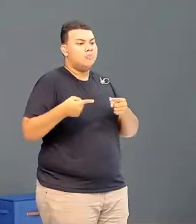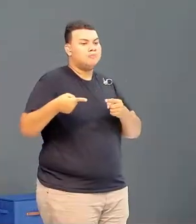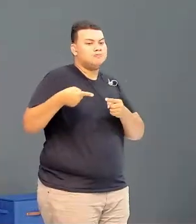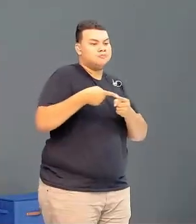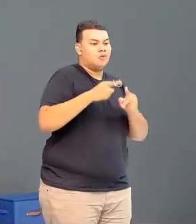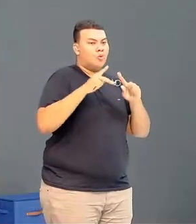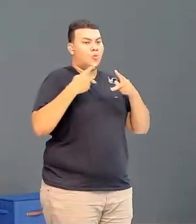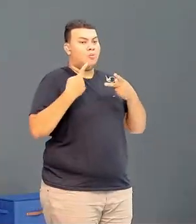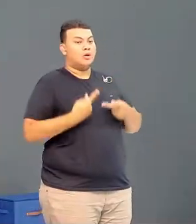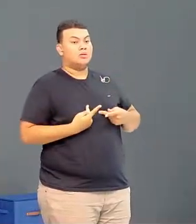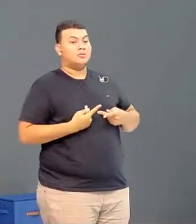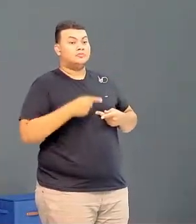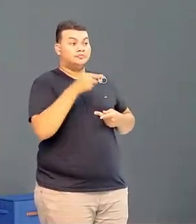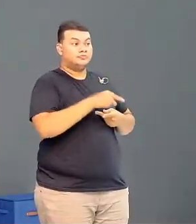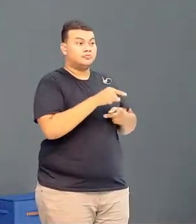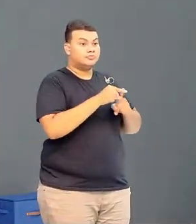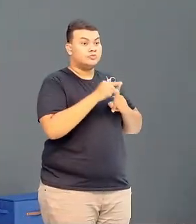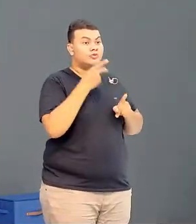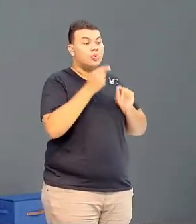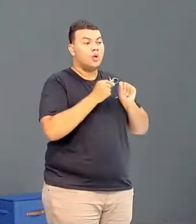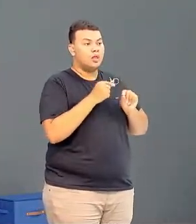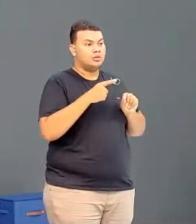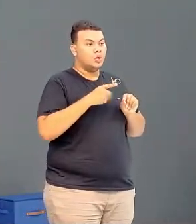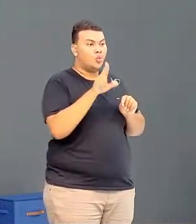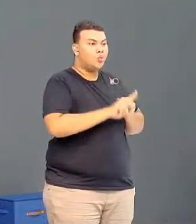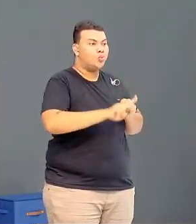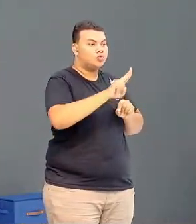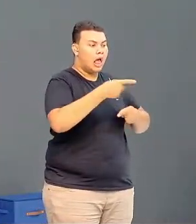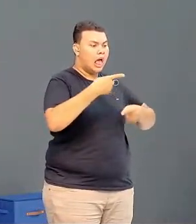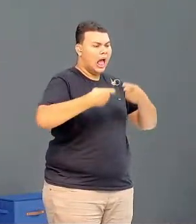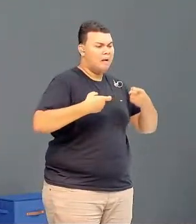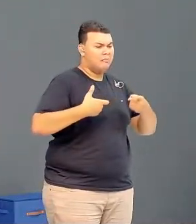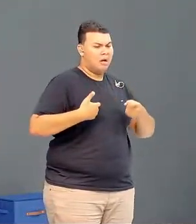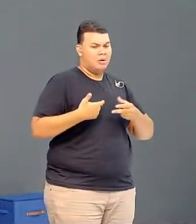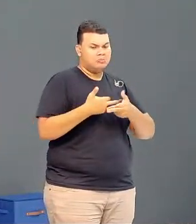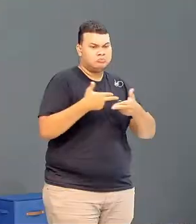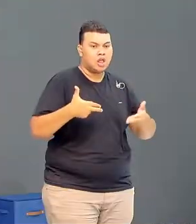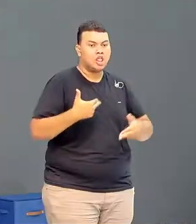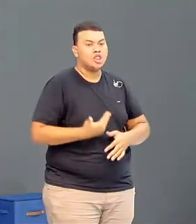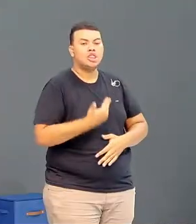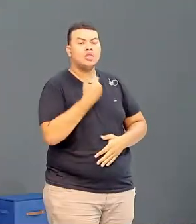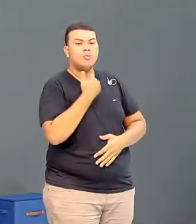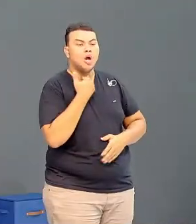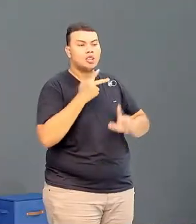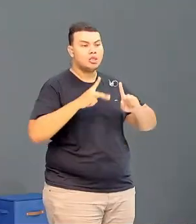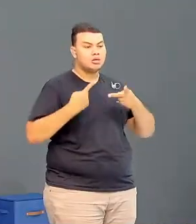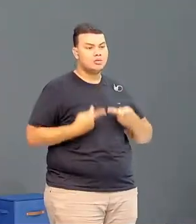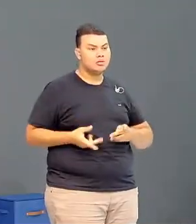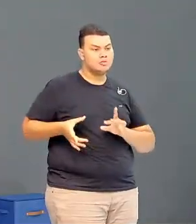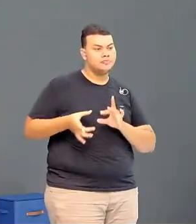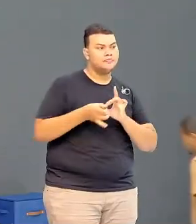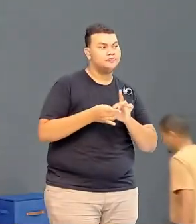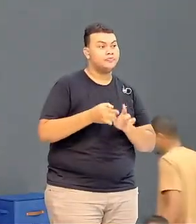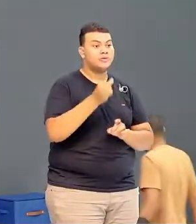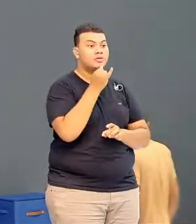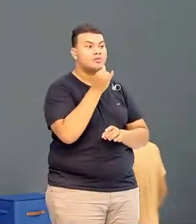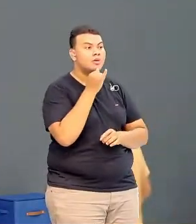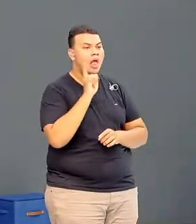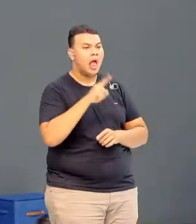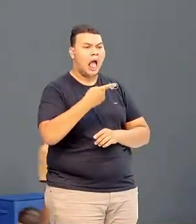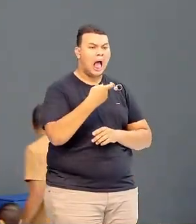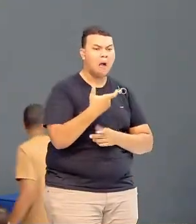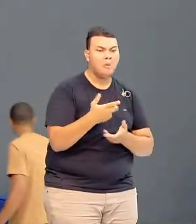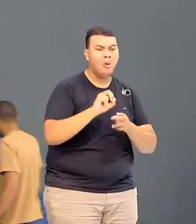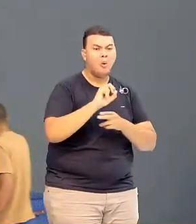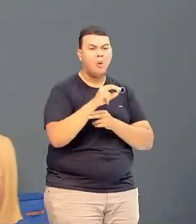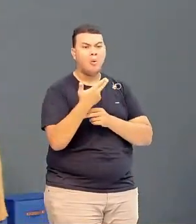ele explica que as armas que a gente usa também não podem ser humanas, não podem ser armas do